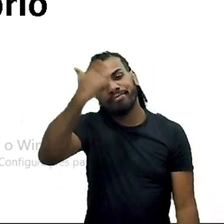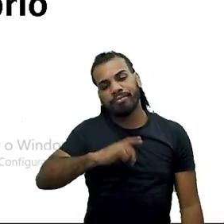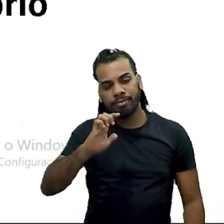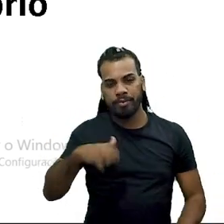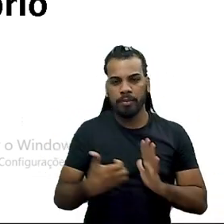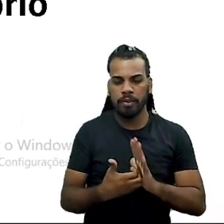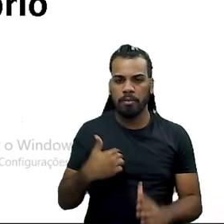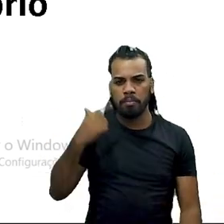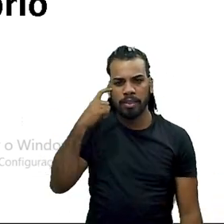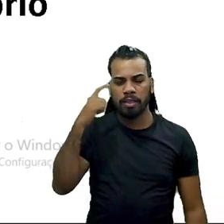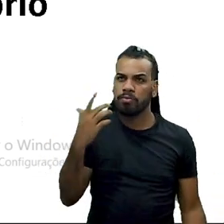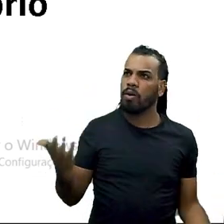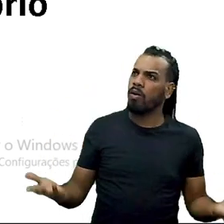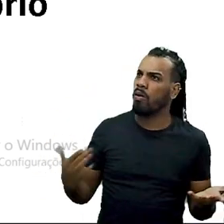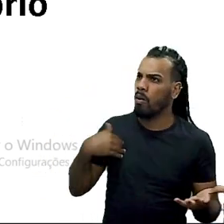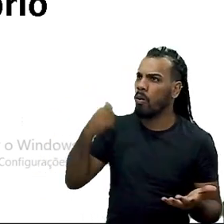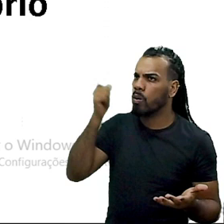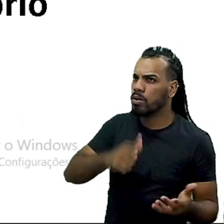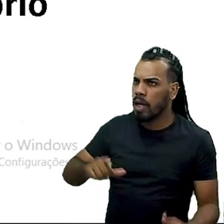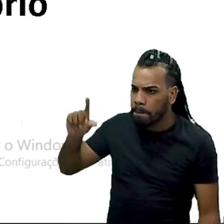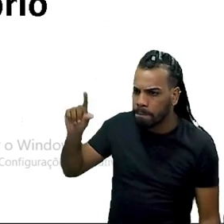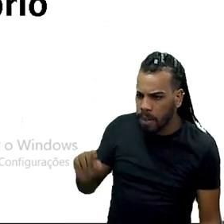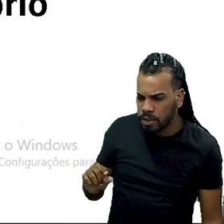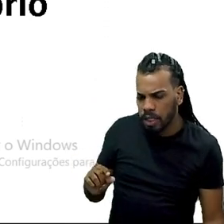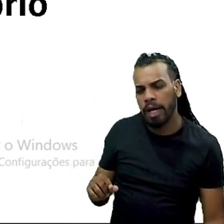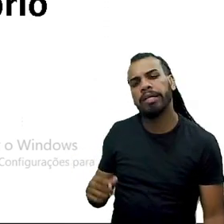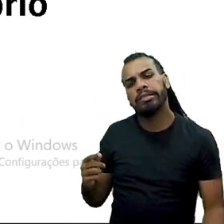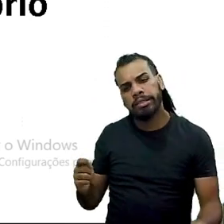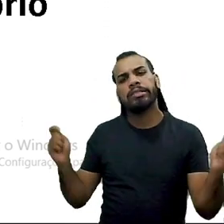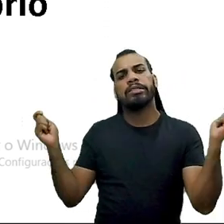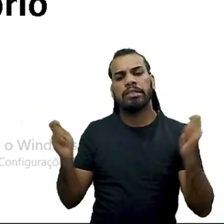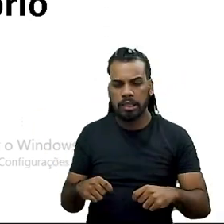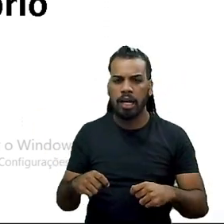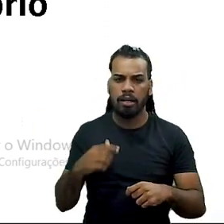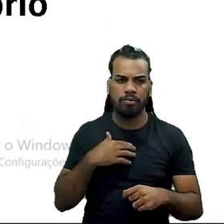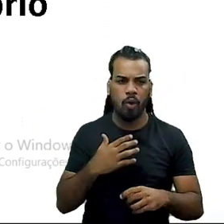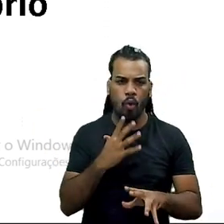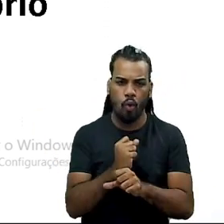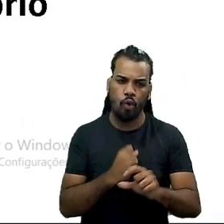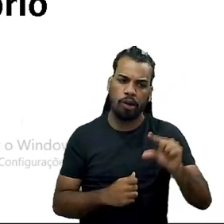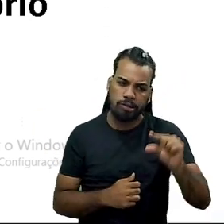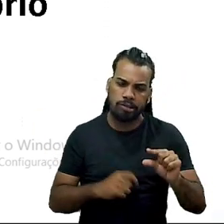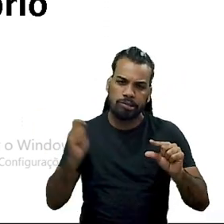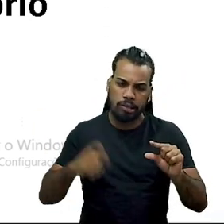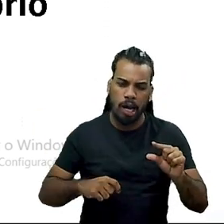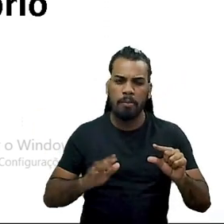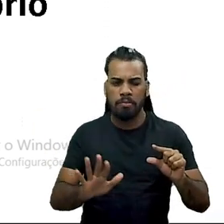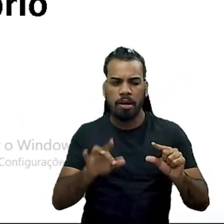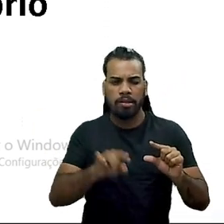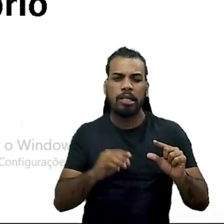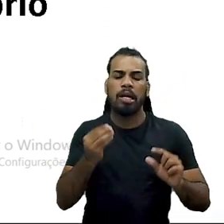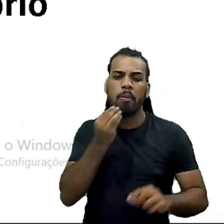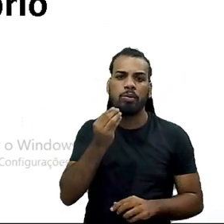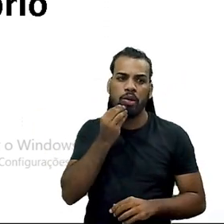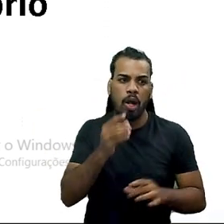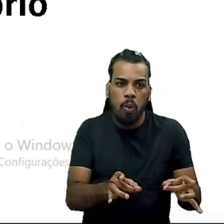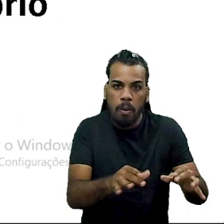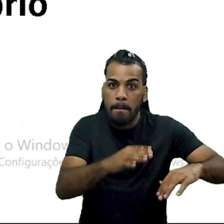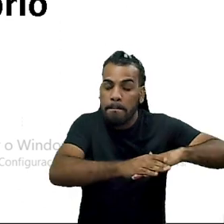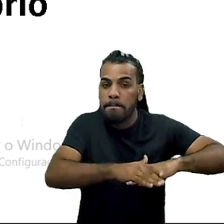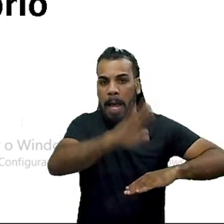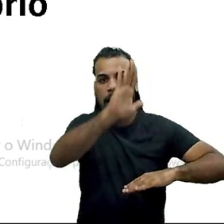pensar, olha, se eu conseguir baixar um pouco, eu posso até diminuir minha margem de lucro, mas eu vou ter a oportunidade de vender uma quantidade muito